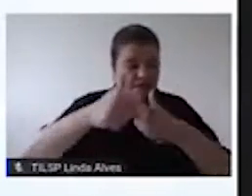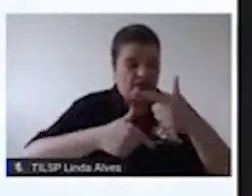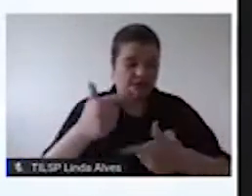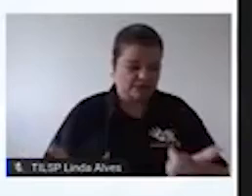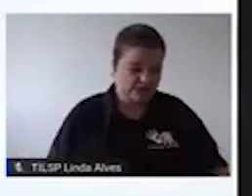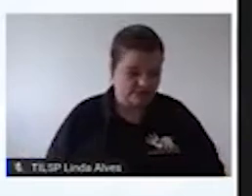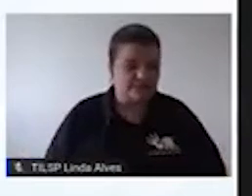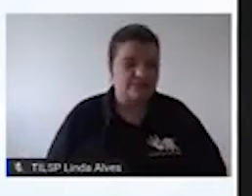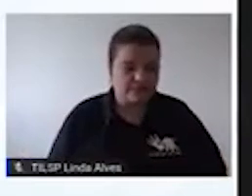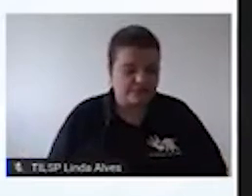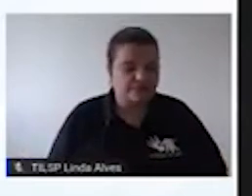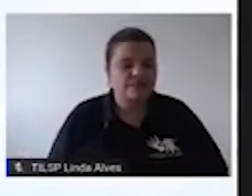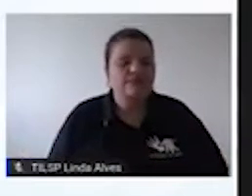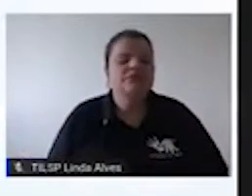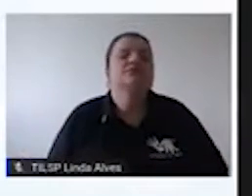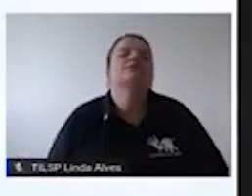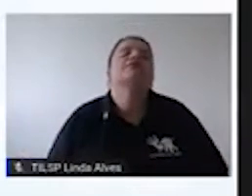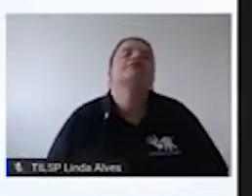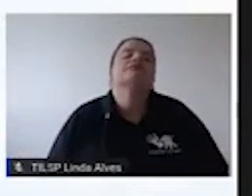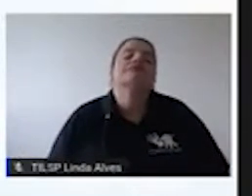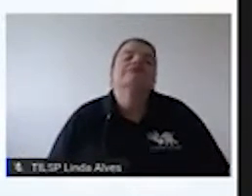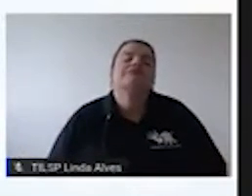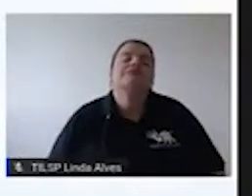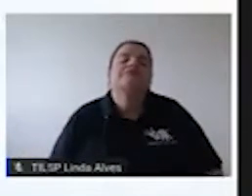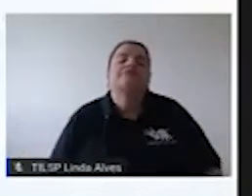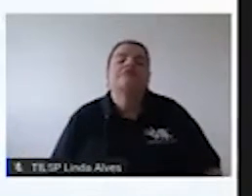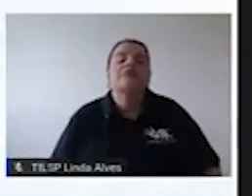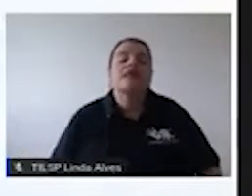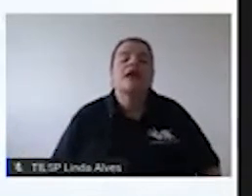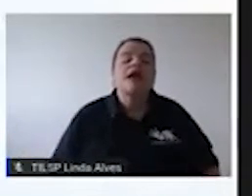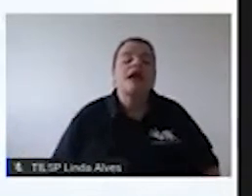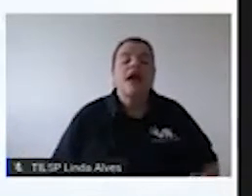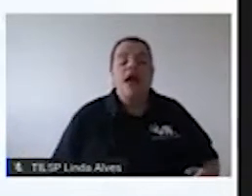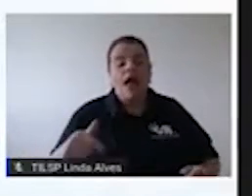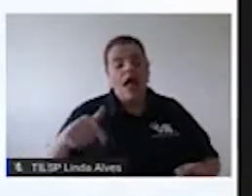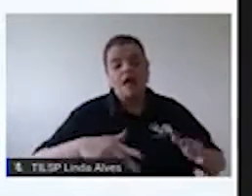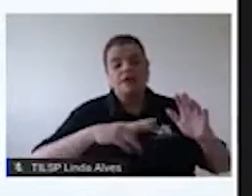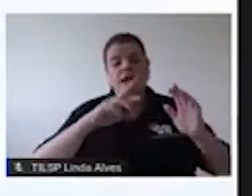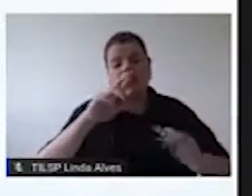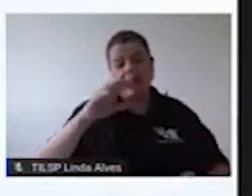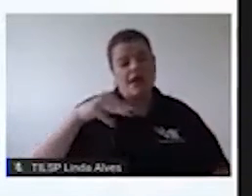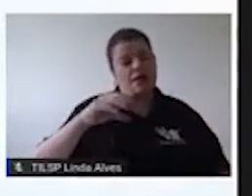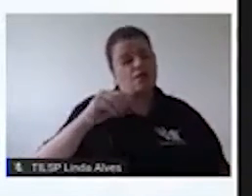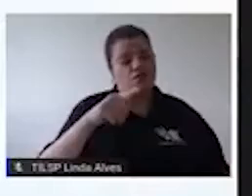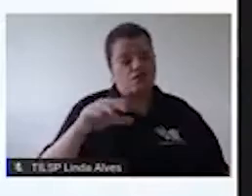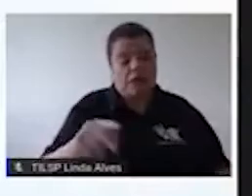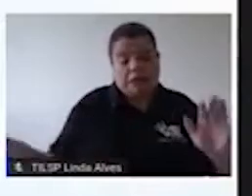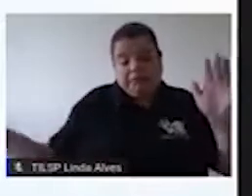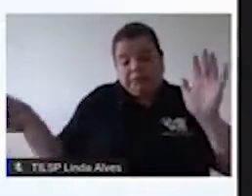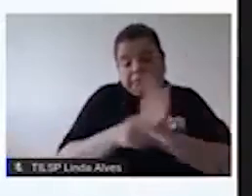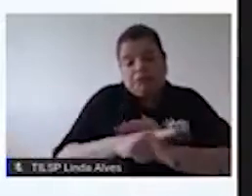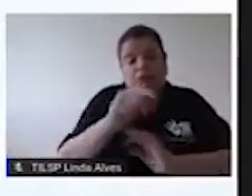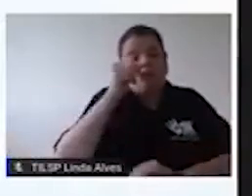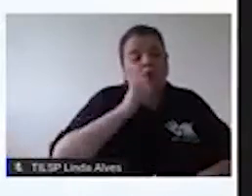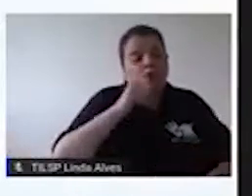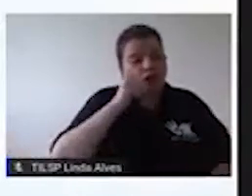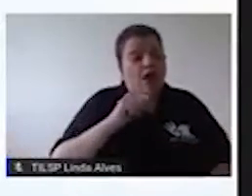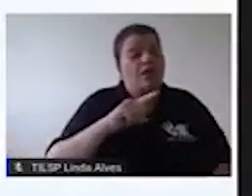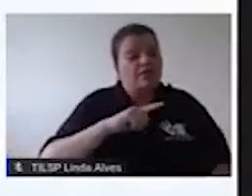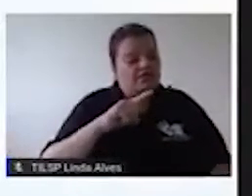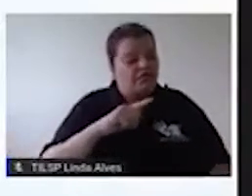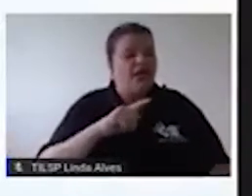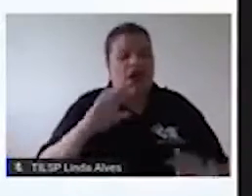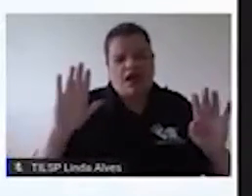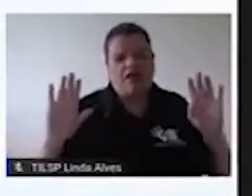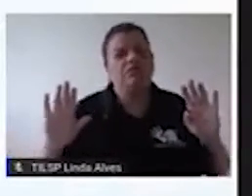não é um mecanismo, uma ferramenta exclusiva para as mulheres. Ela tem um recorte